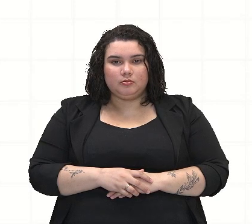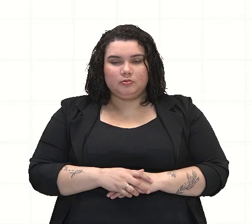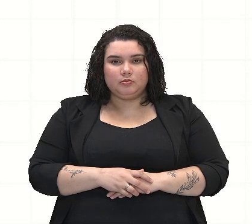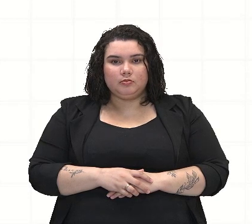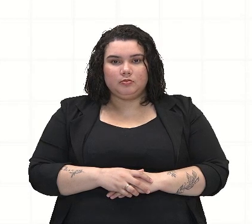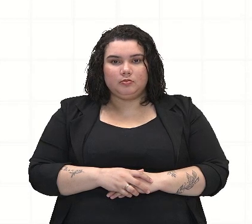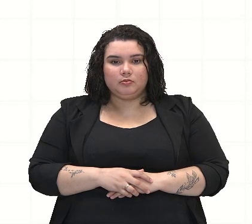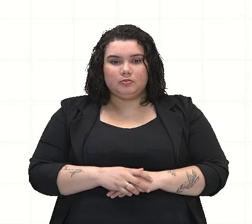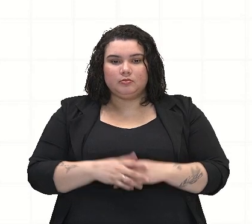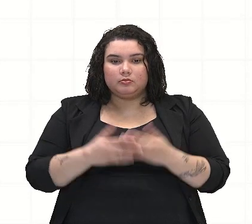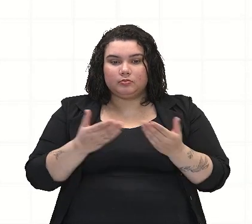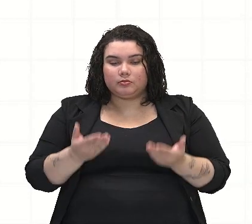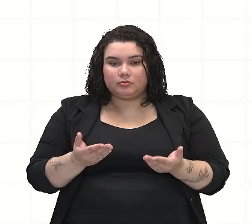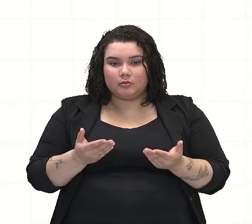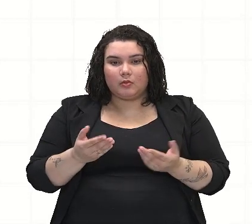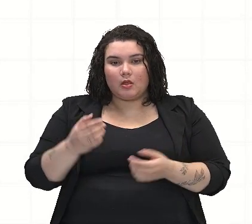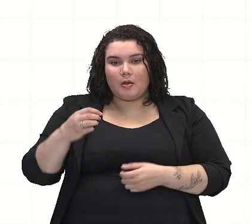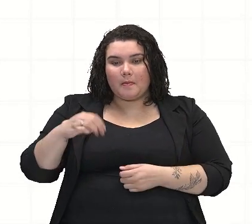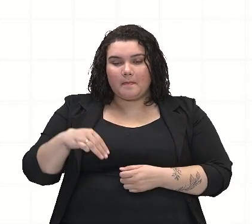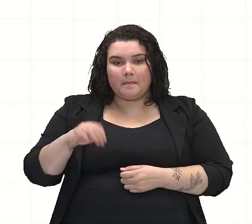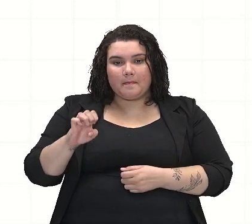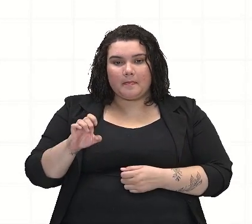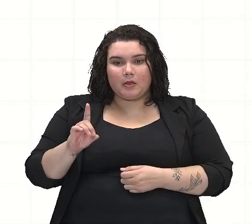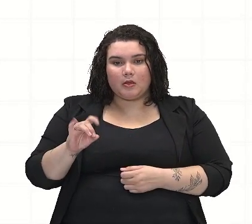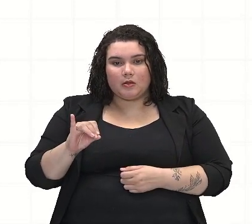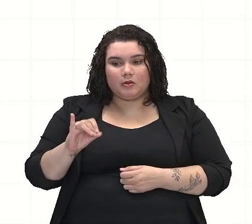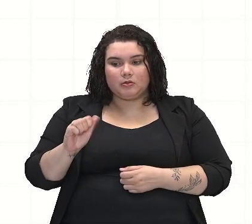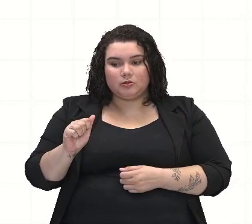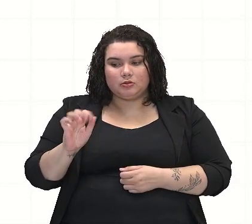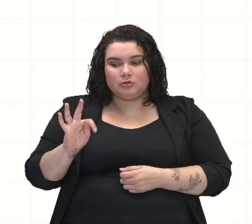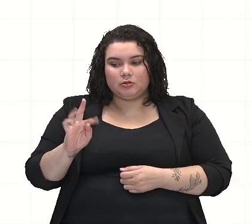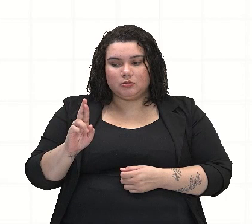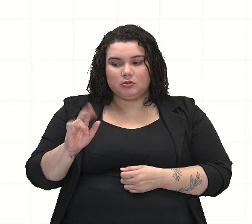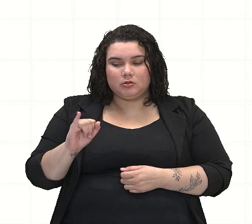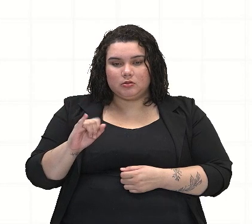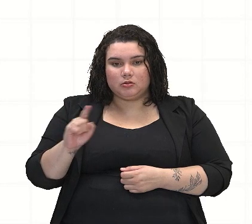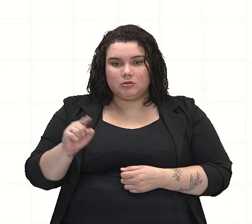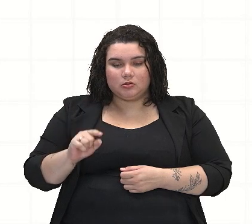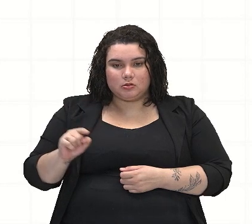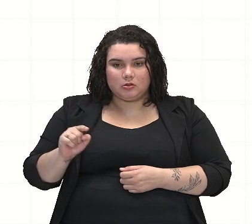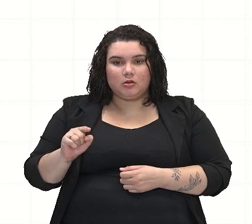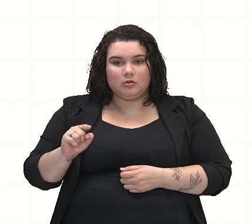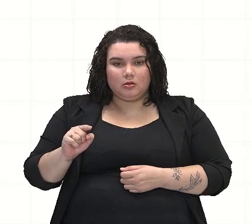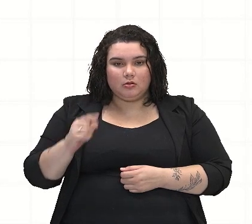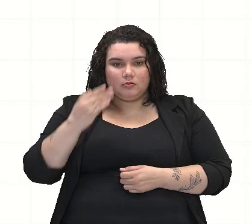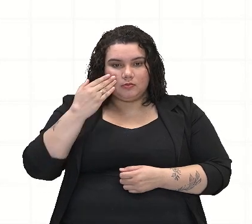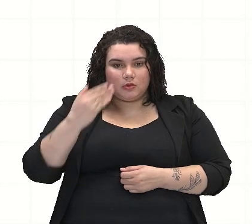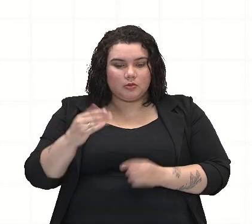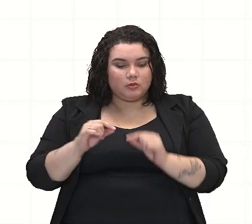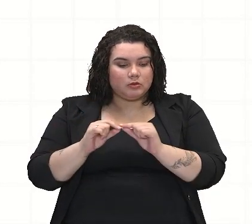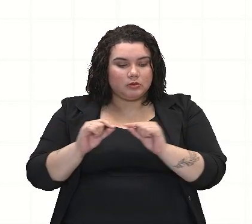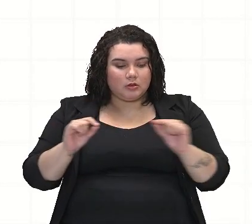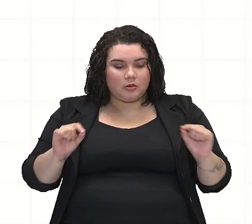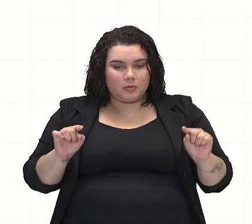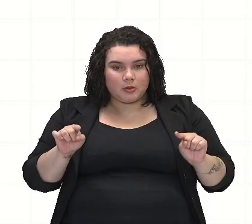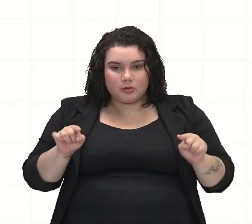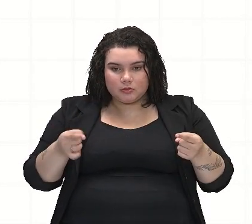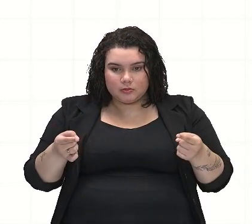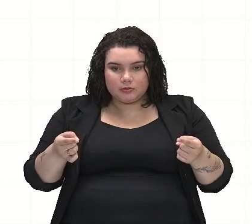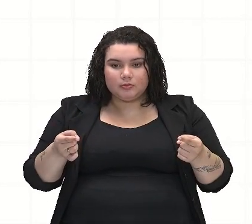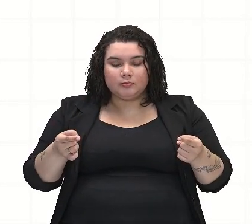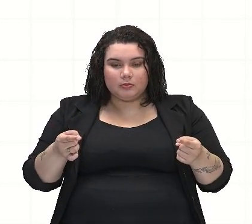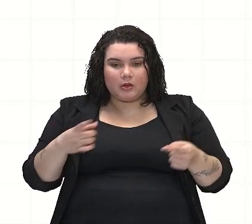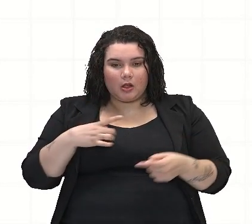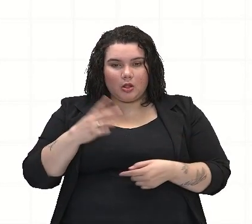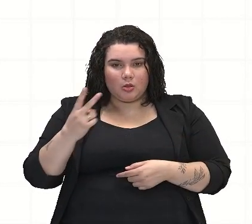Então, a mediatriz de um segmento de reta, temos aqui o nosso segmento de reta, AB. Tá? Já sabemos aqui então que ele é